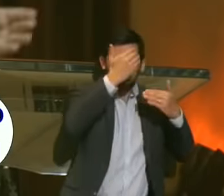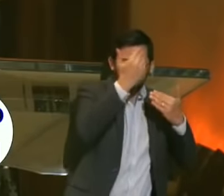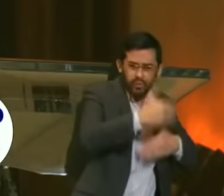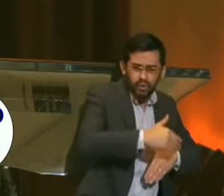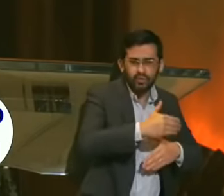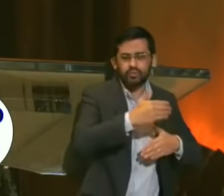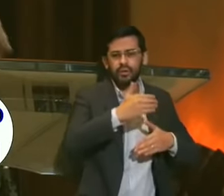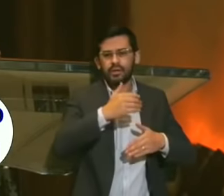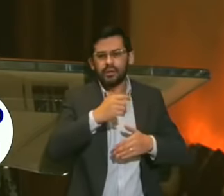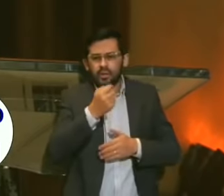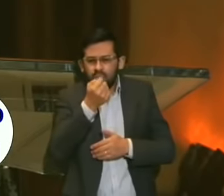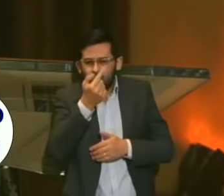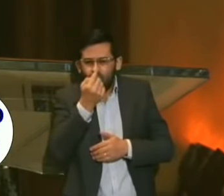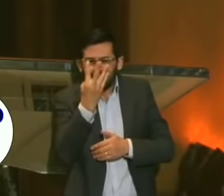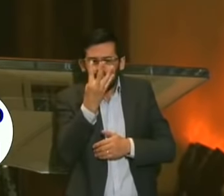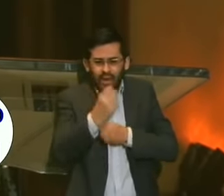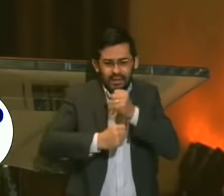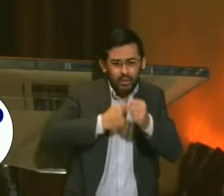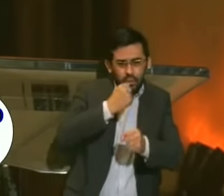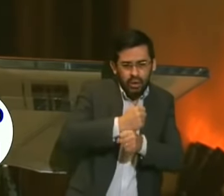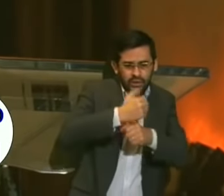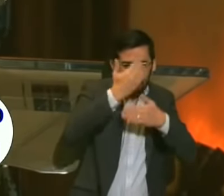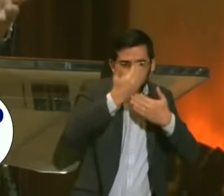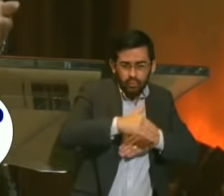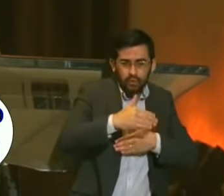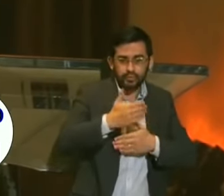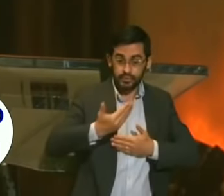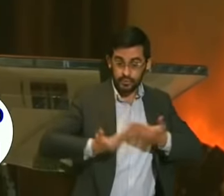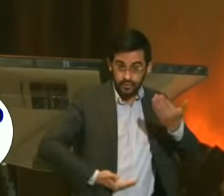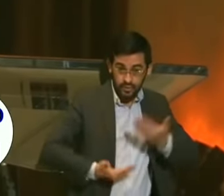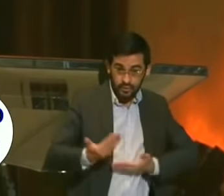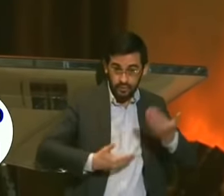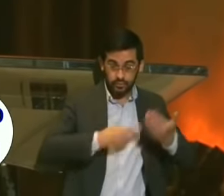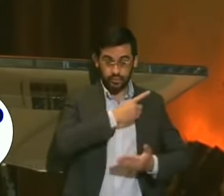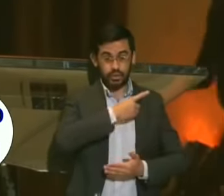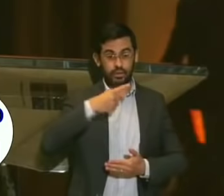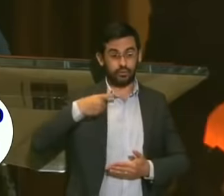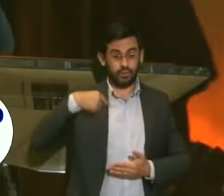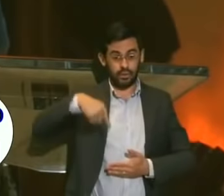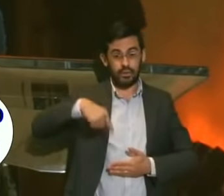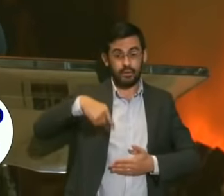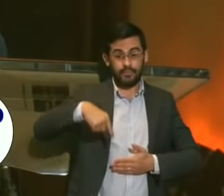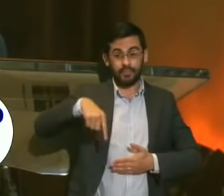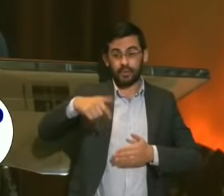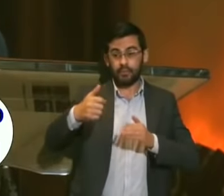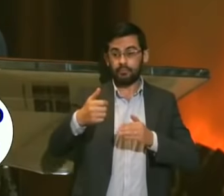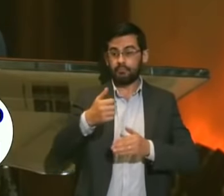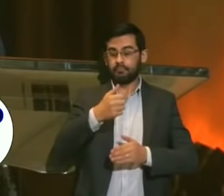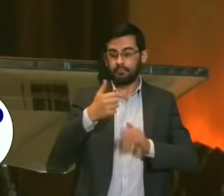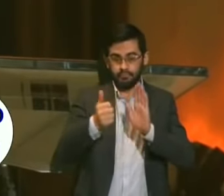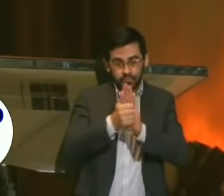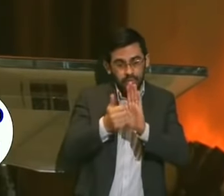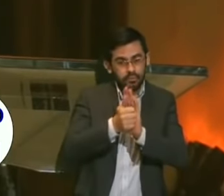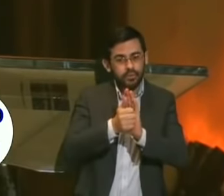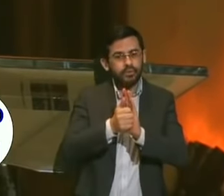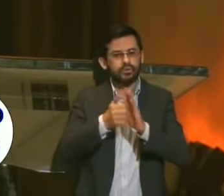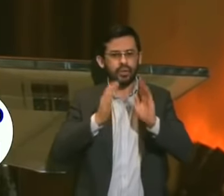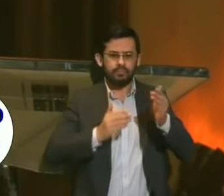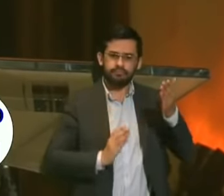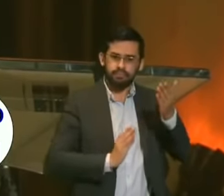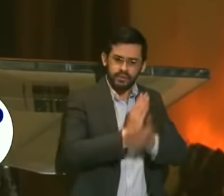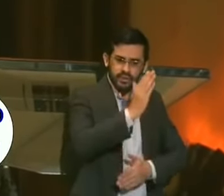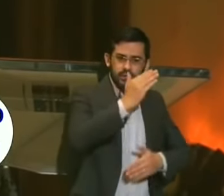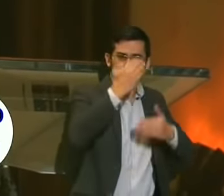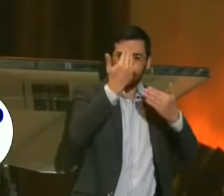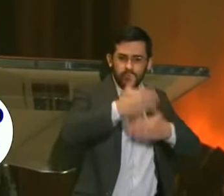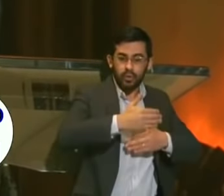mais quase 4 anos de prova, que eles serviram como diáconos, né? Passaram pelo concílio, e